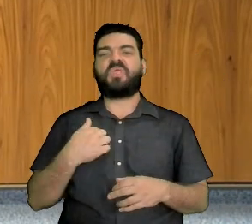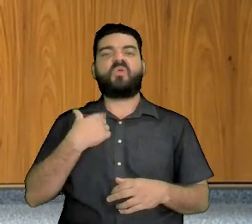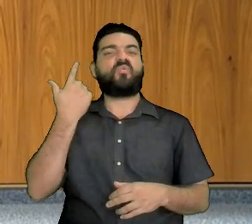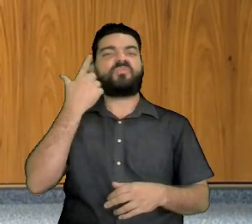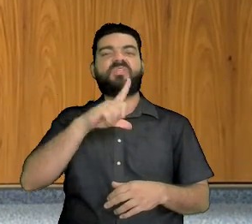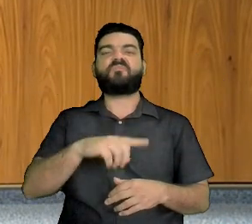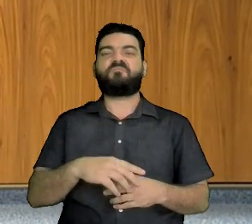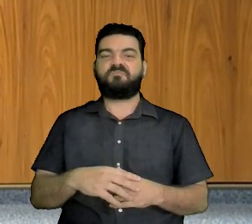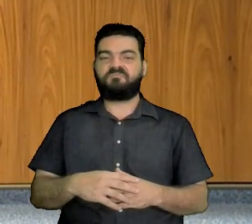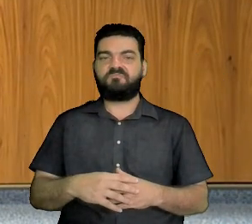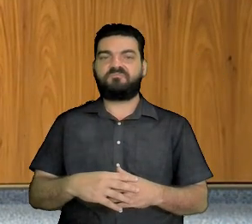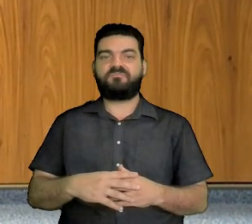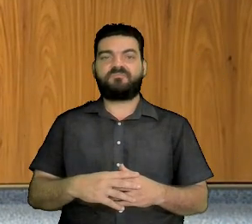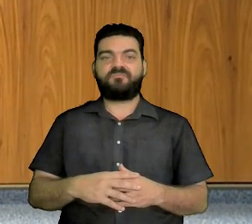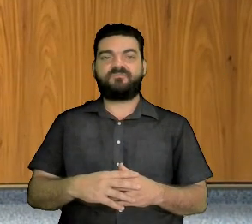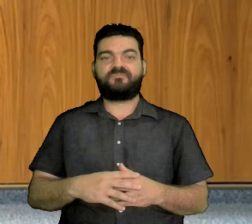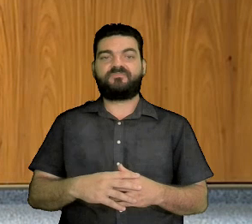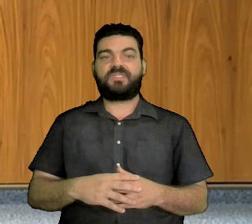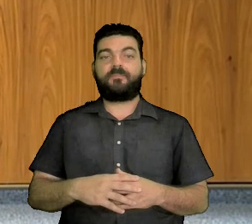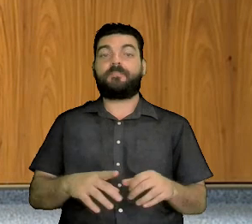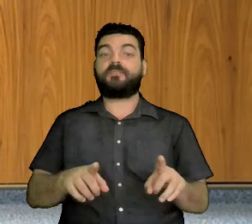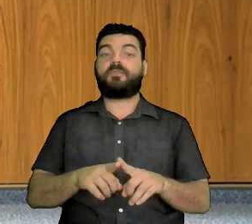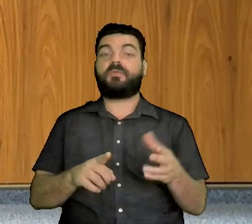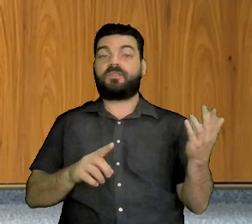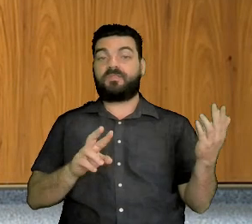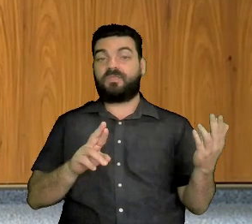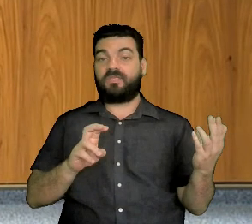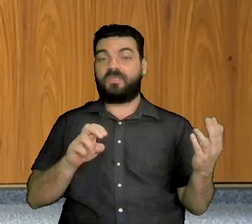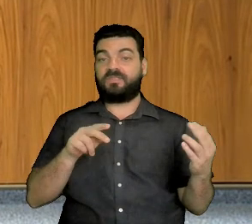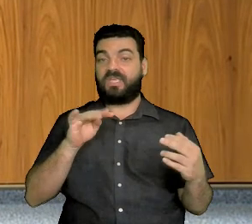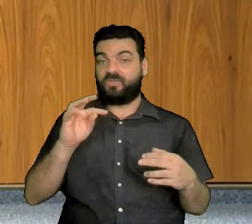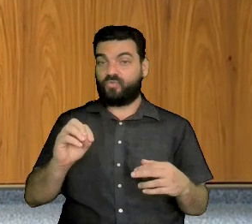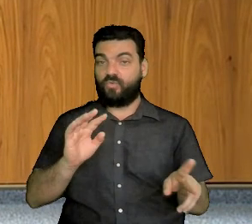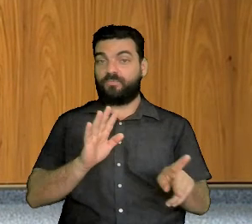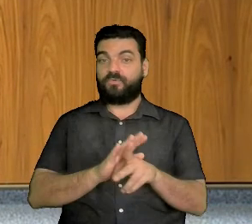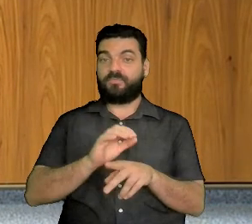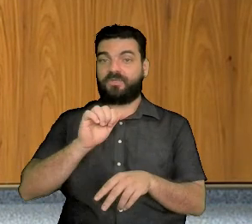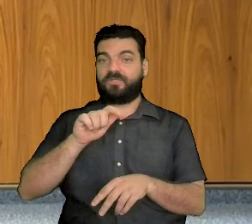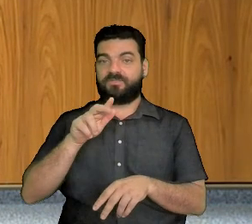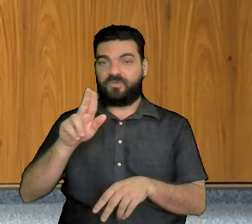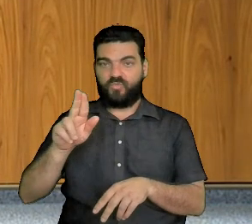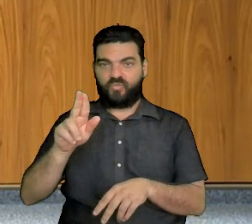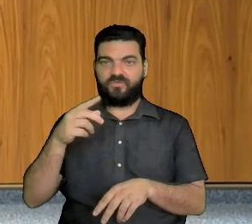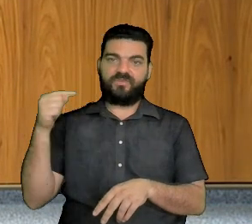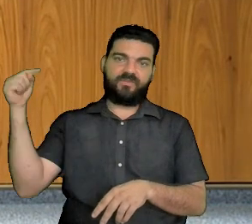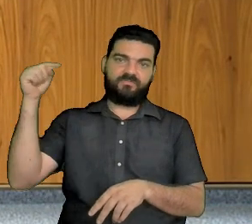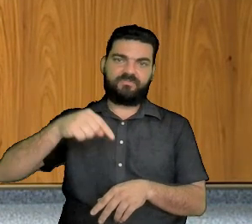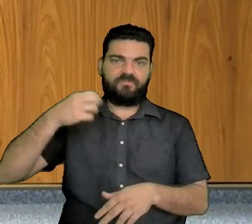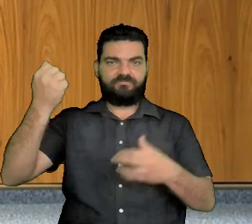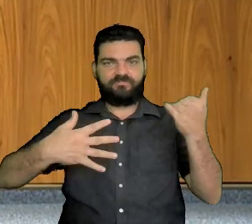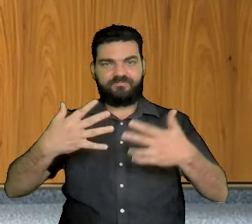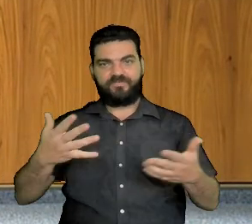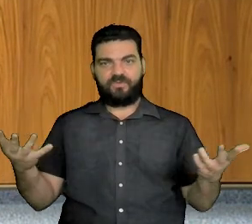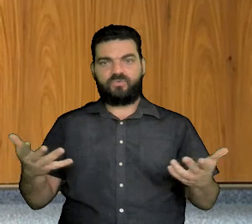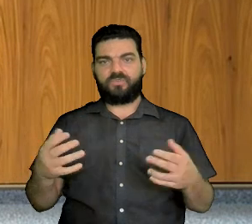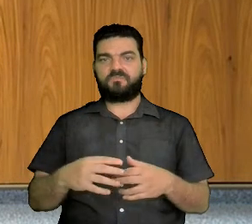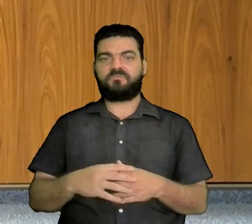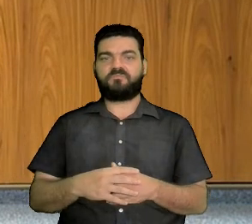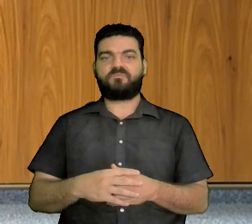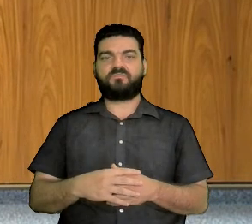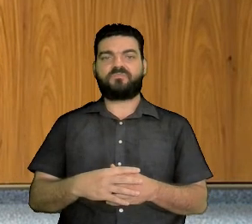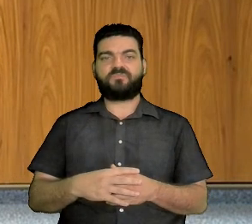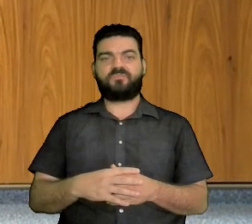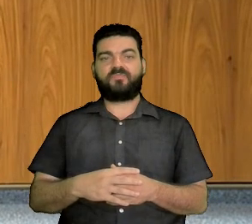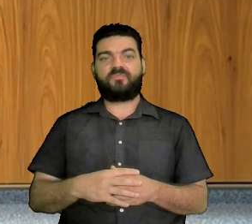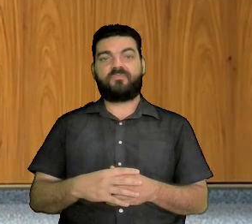inteiro sem gaguejar. E o Dr. Renato de Lima França, da AGU, que nos brindou